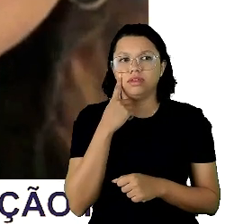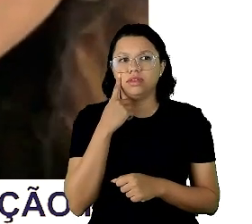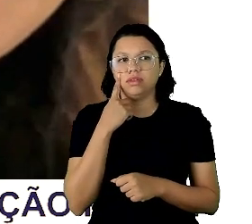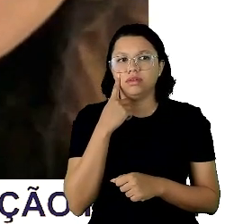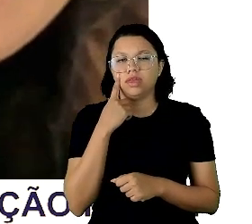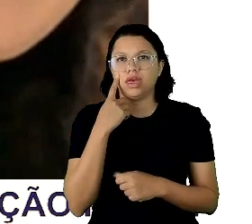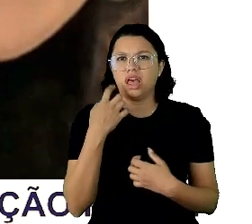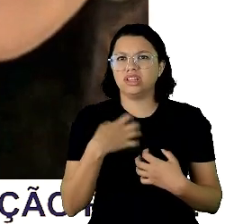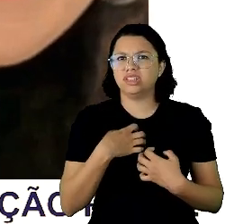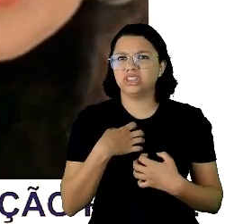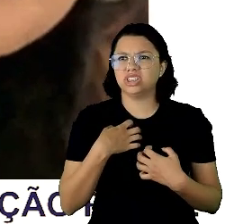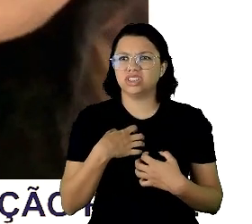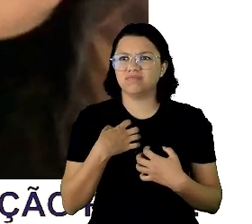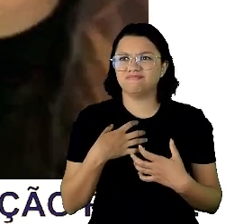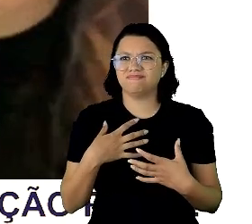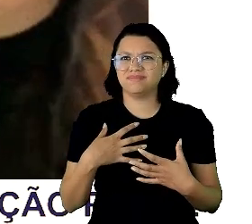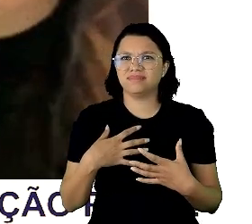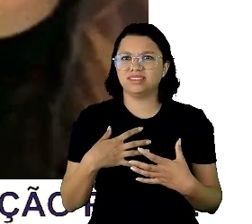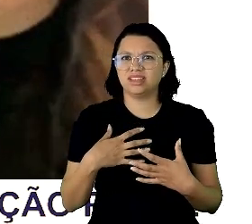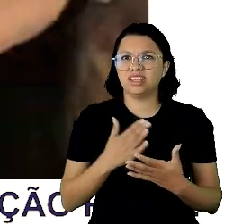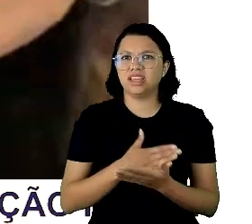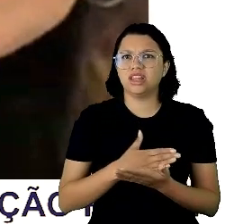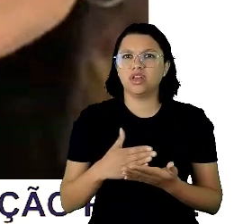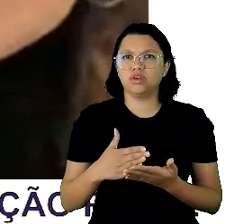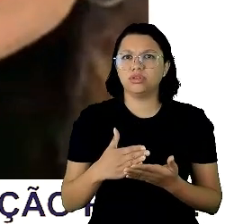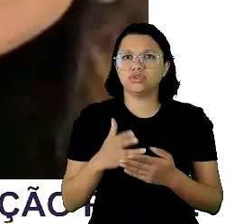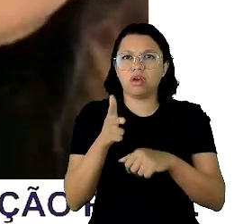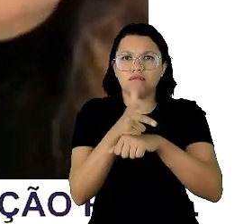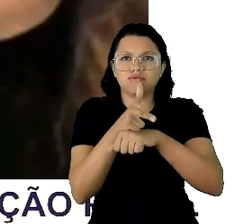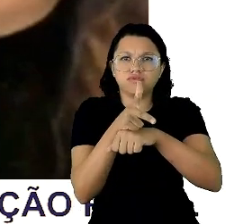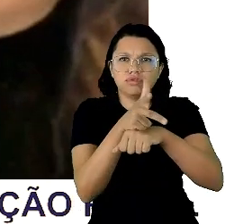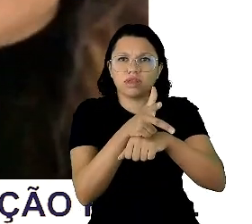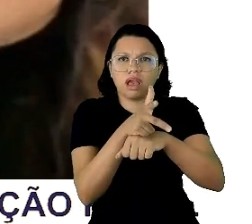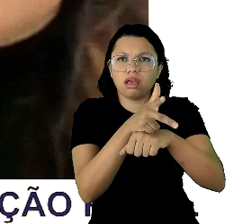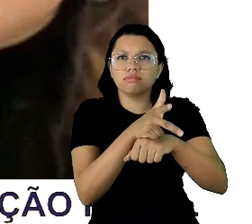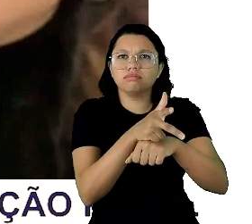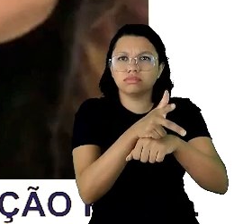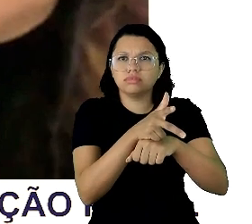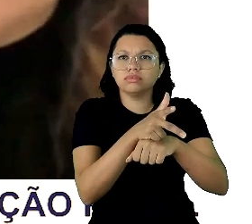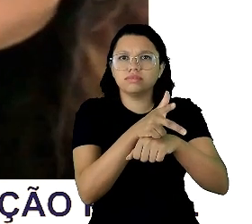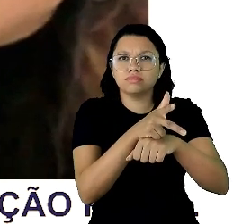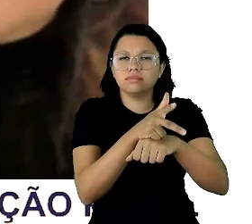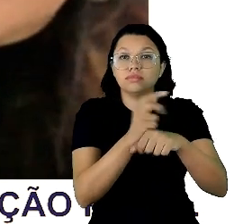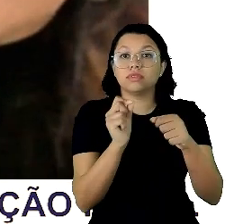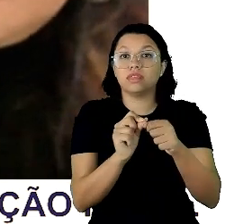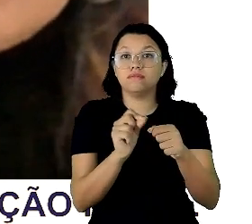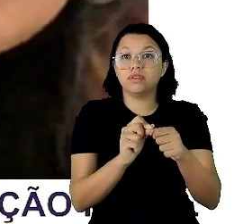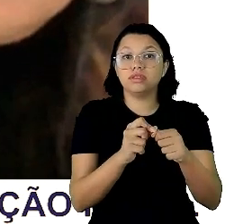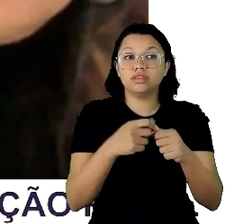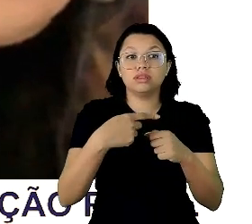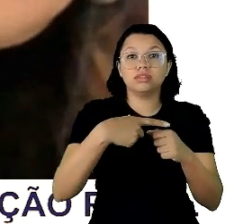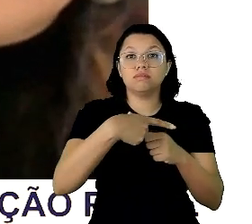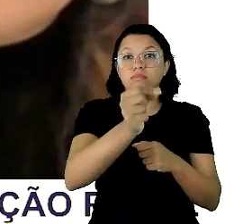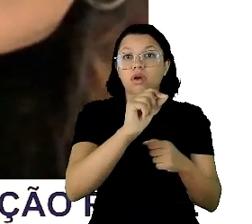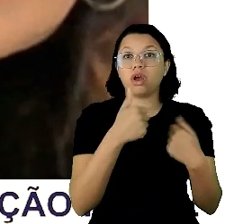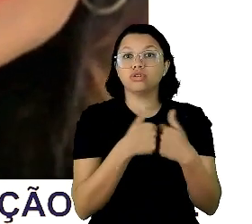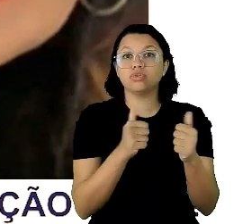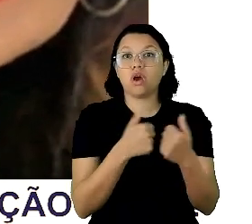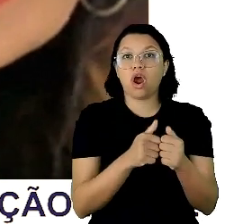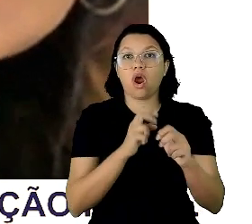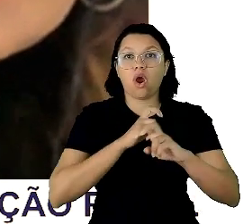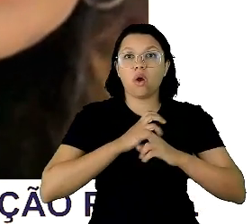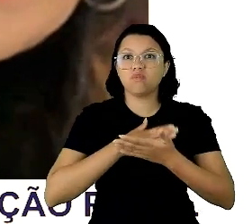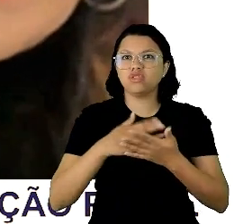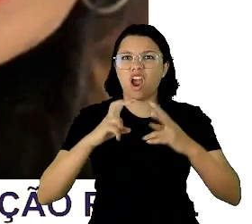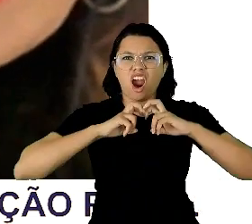nela. E ela começou a filmar o cara. E ela expulsou ele do ônibus. Ela começou a gritar com